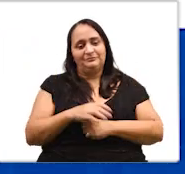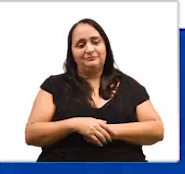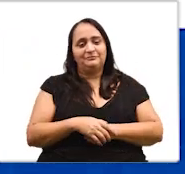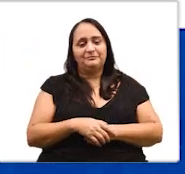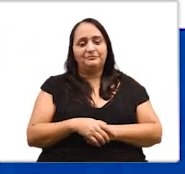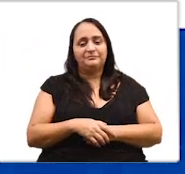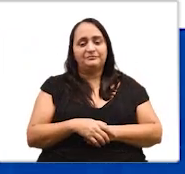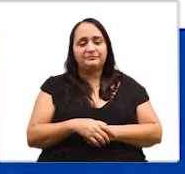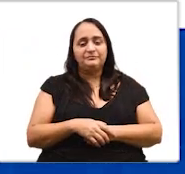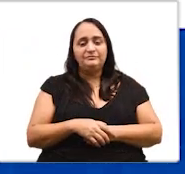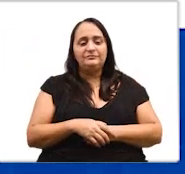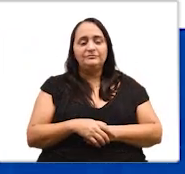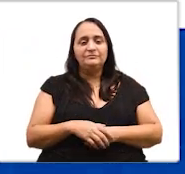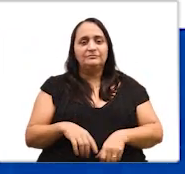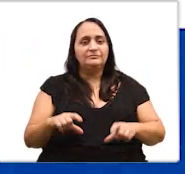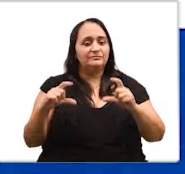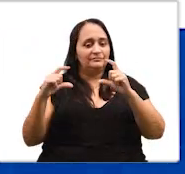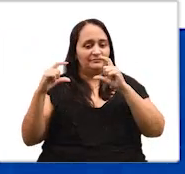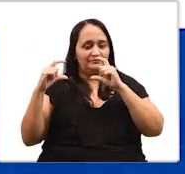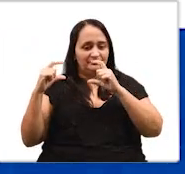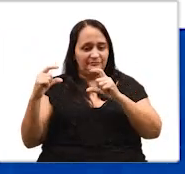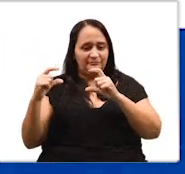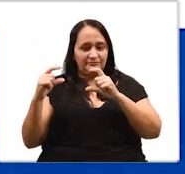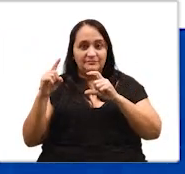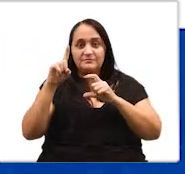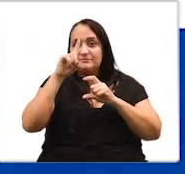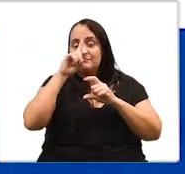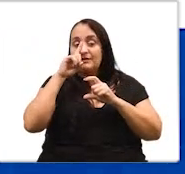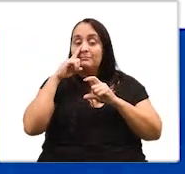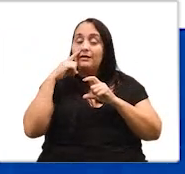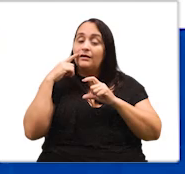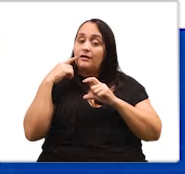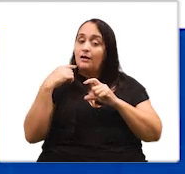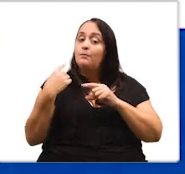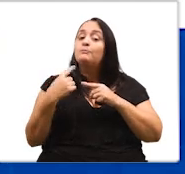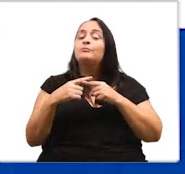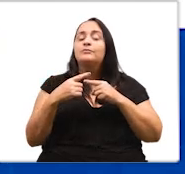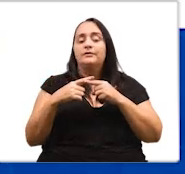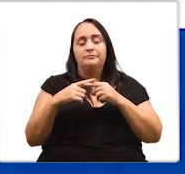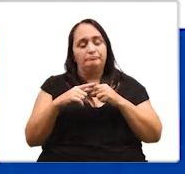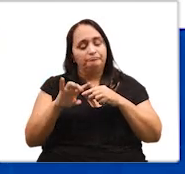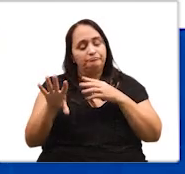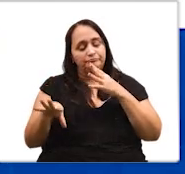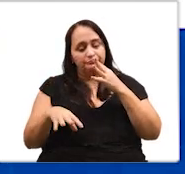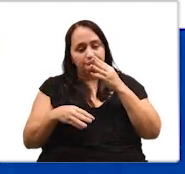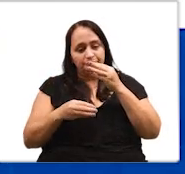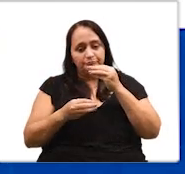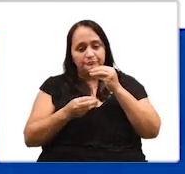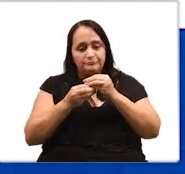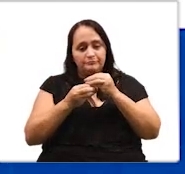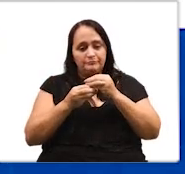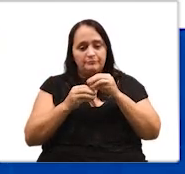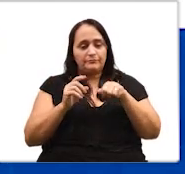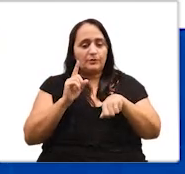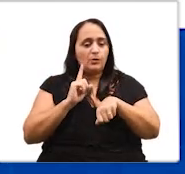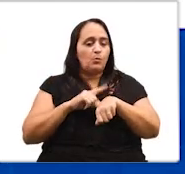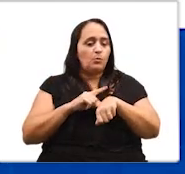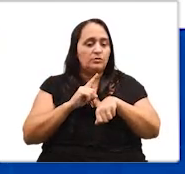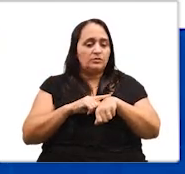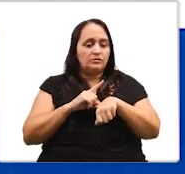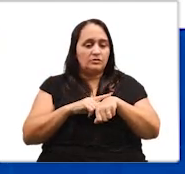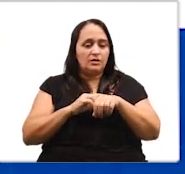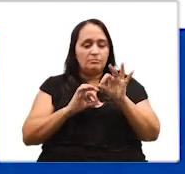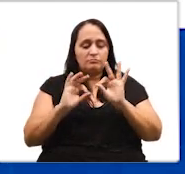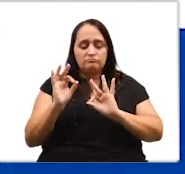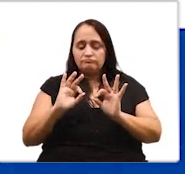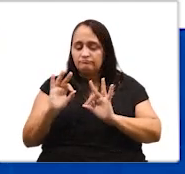aqui em amarelo que trata de informações adicionais. Aí, nesse caso, ele está dizendo aqui o tempo de preparo, ou seja,